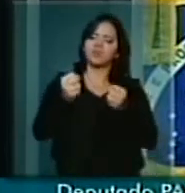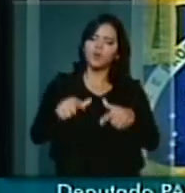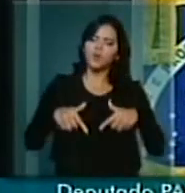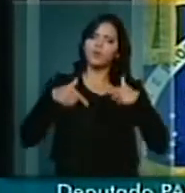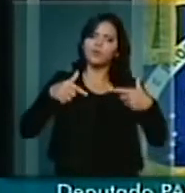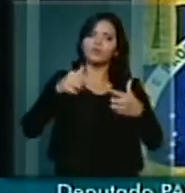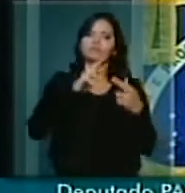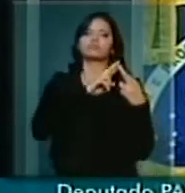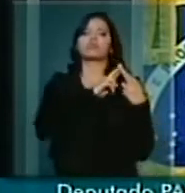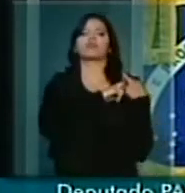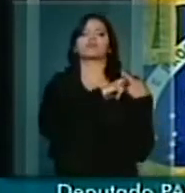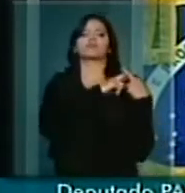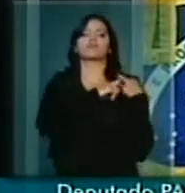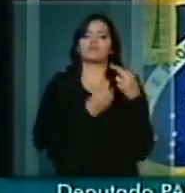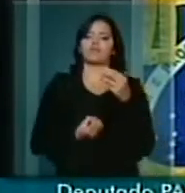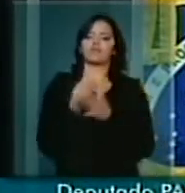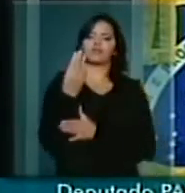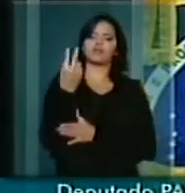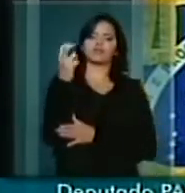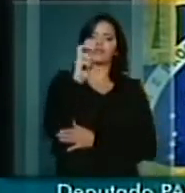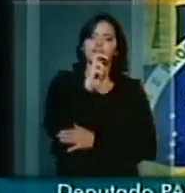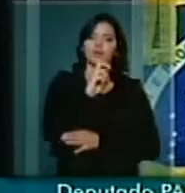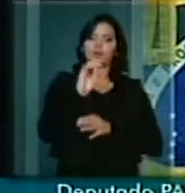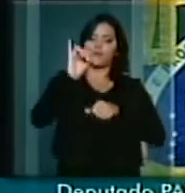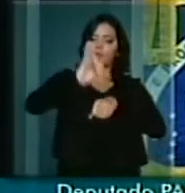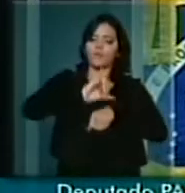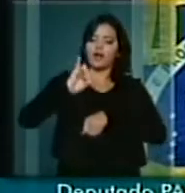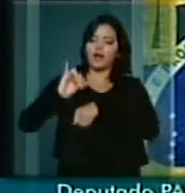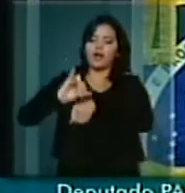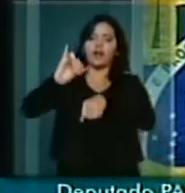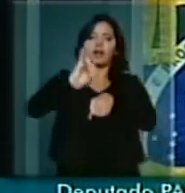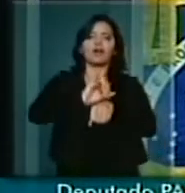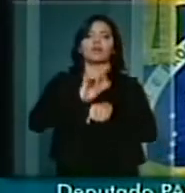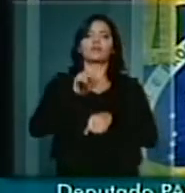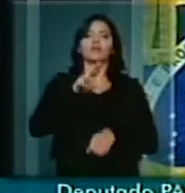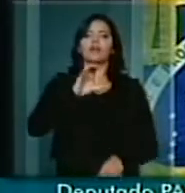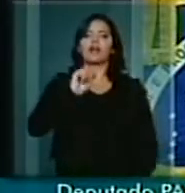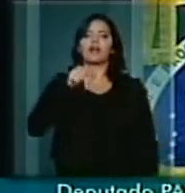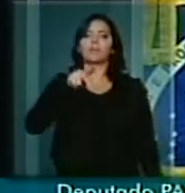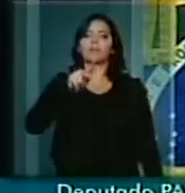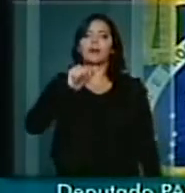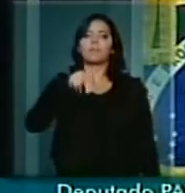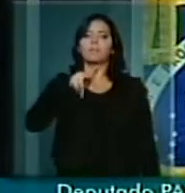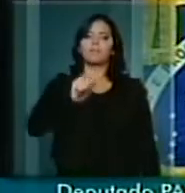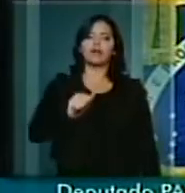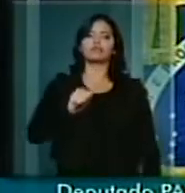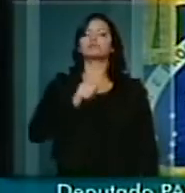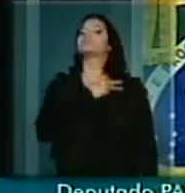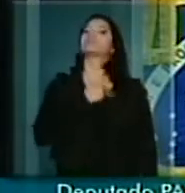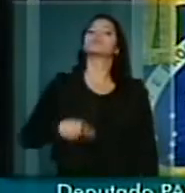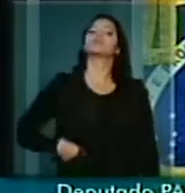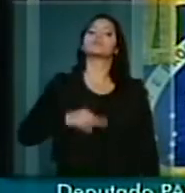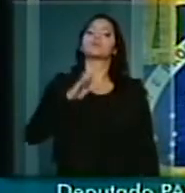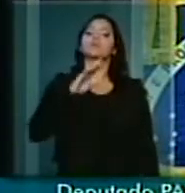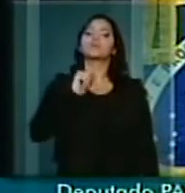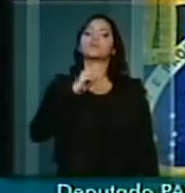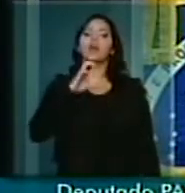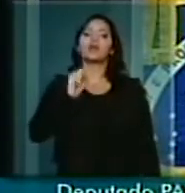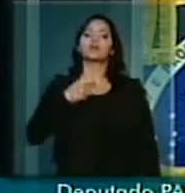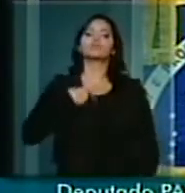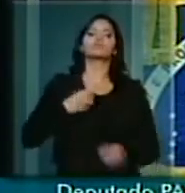foi responsável pela implantação de 5 campos da Unipampa. Quando o ministro Tarso definiu a política de